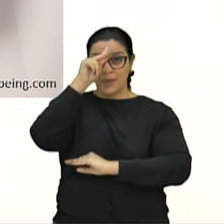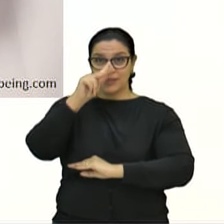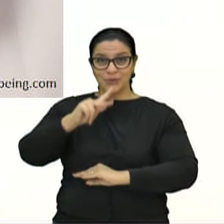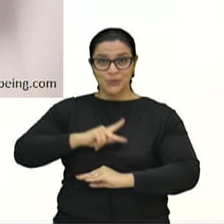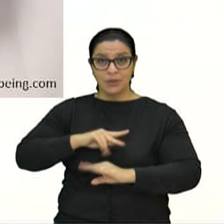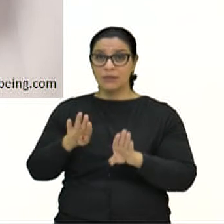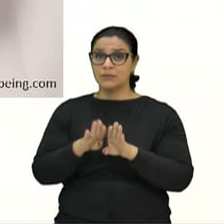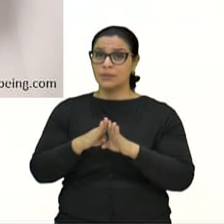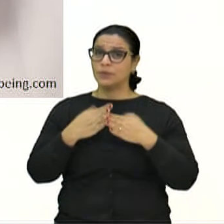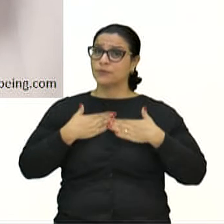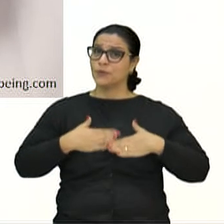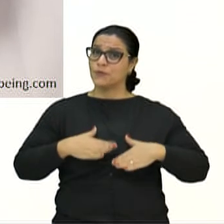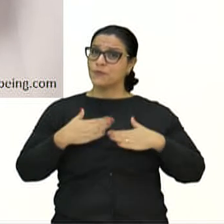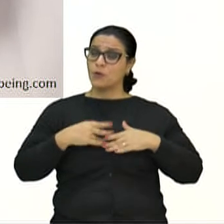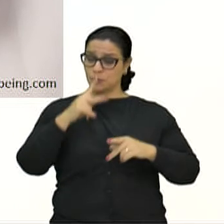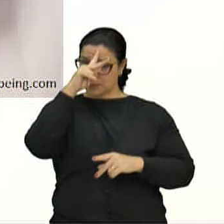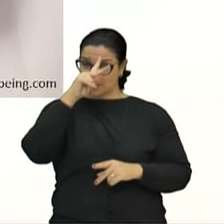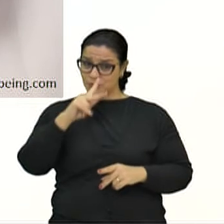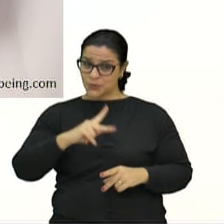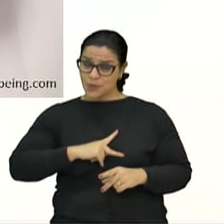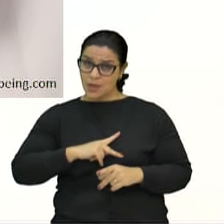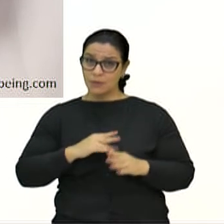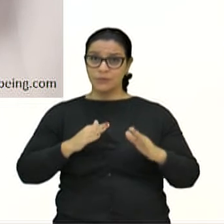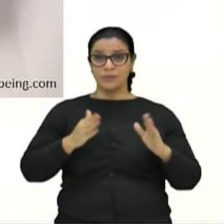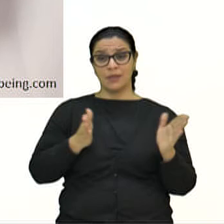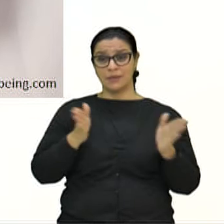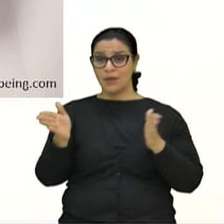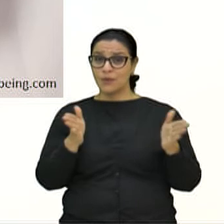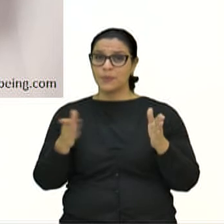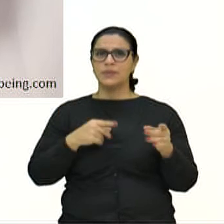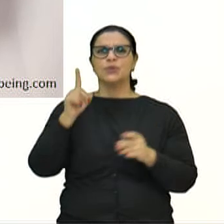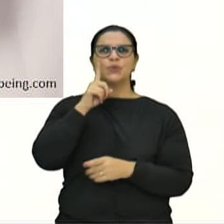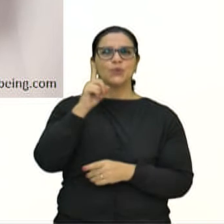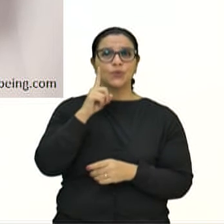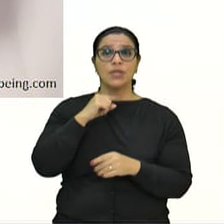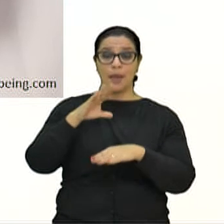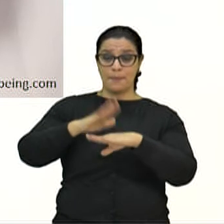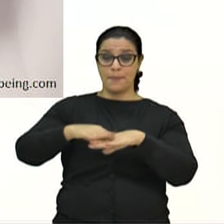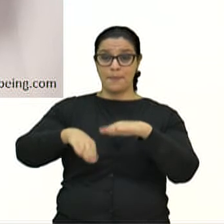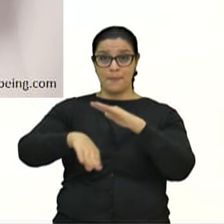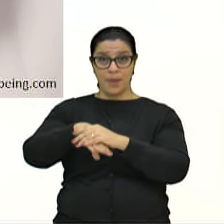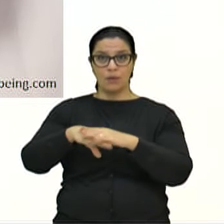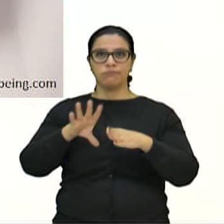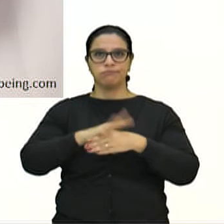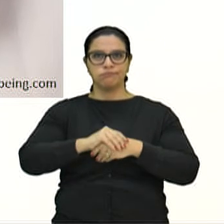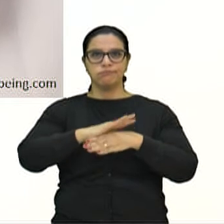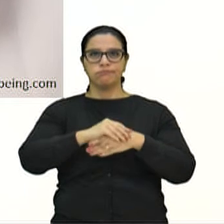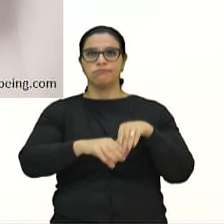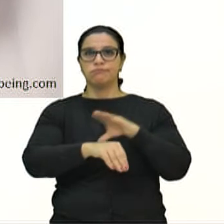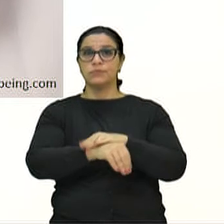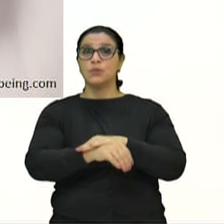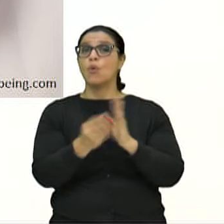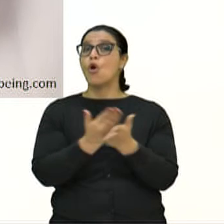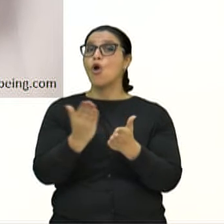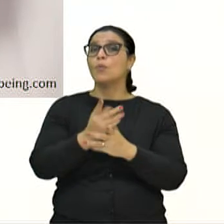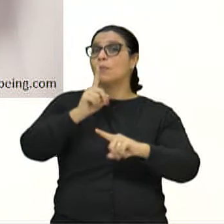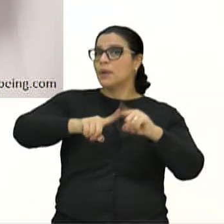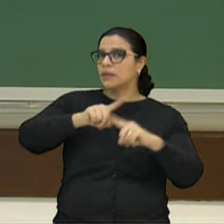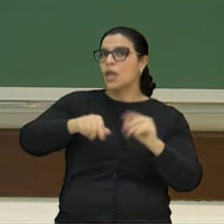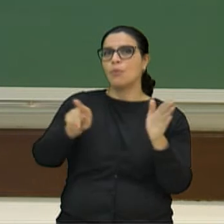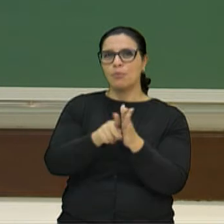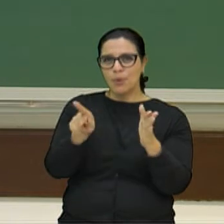promovendo conforto pessoal diante de situações do dia a dia. Ela é realizada com as mãos ou com auxílio de acessórios.